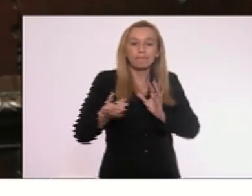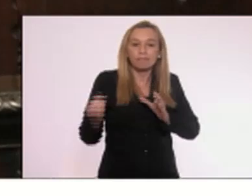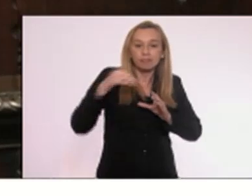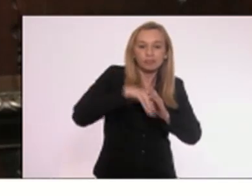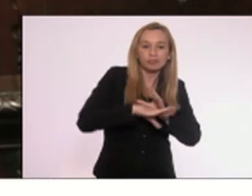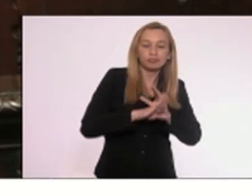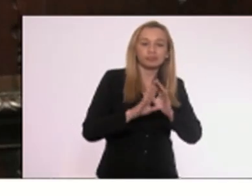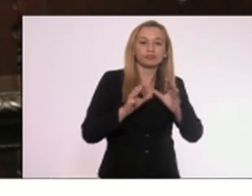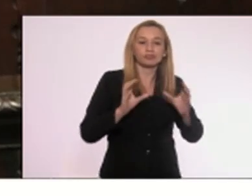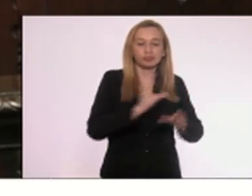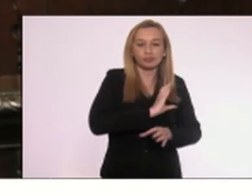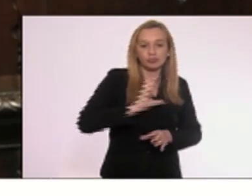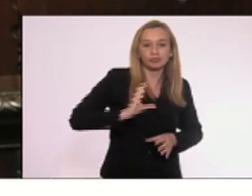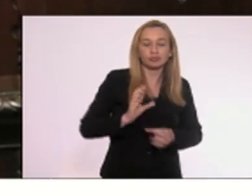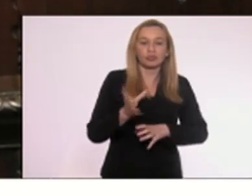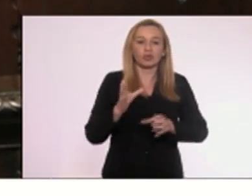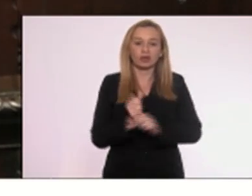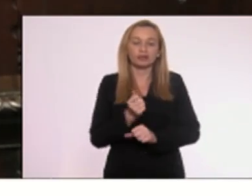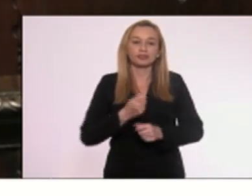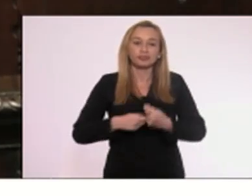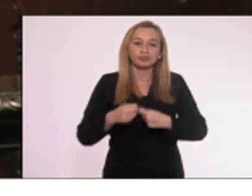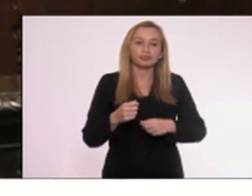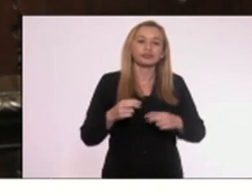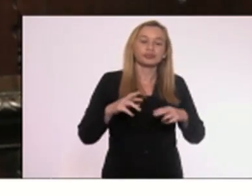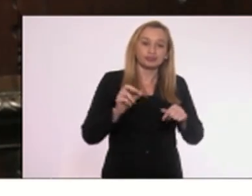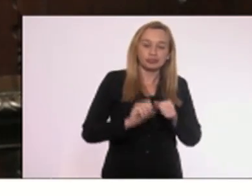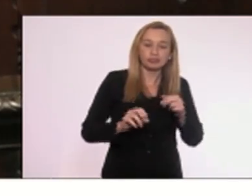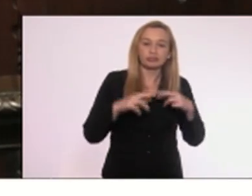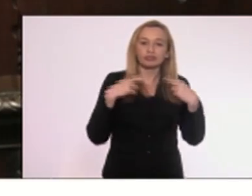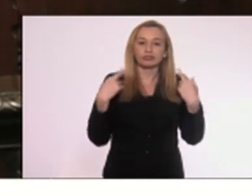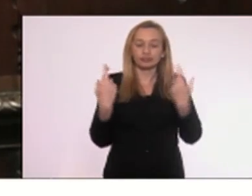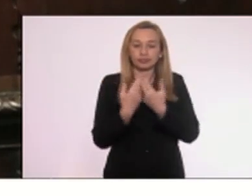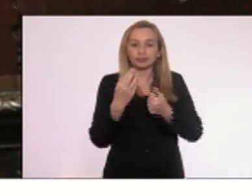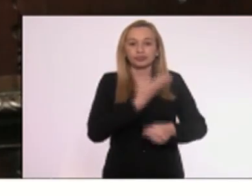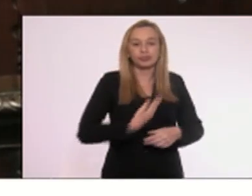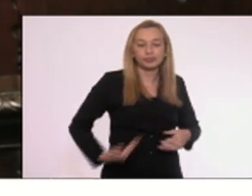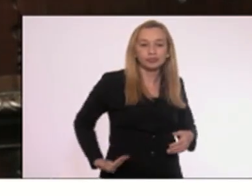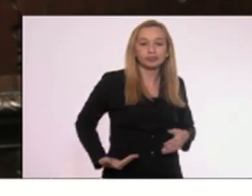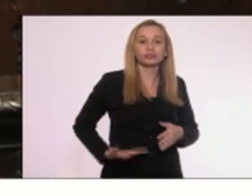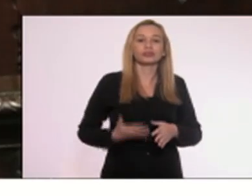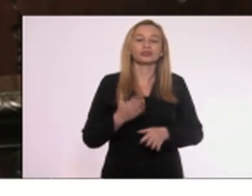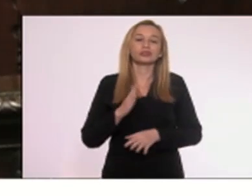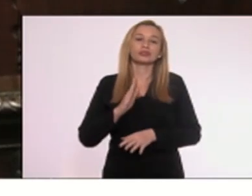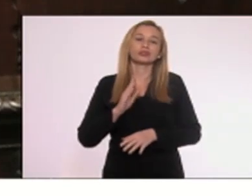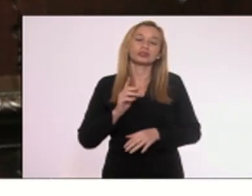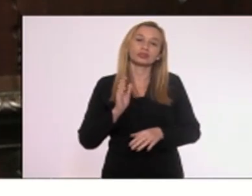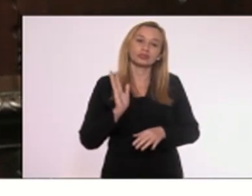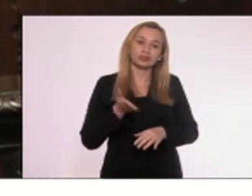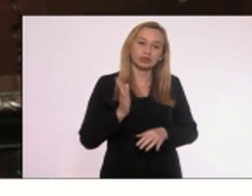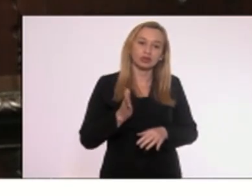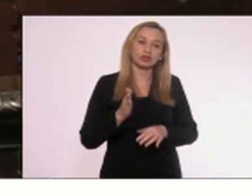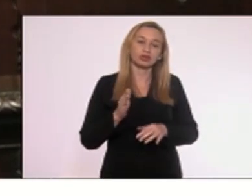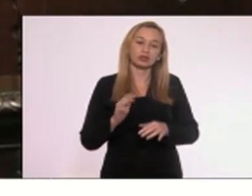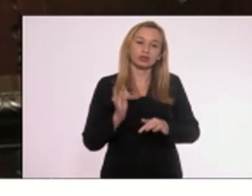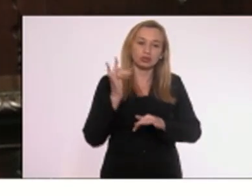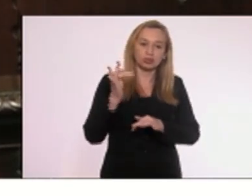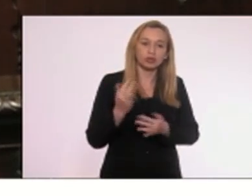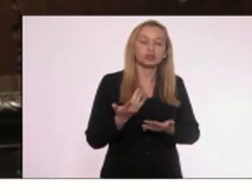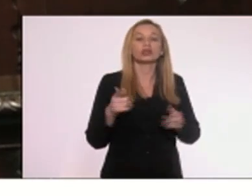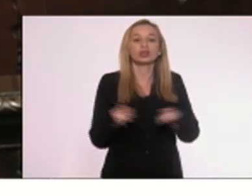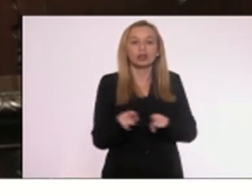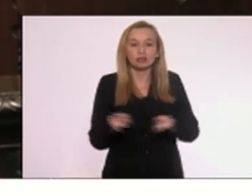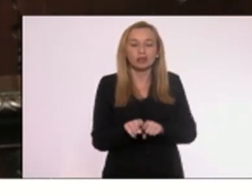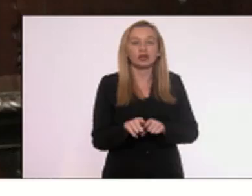de Orçamento. Promovemos audiências públicas, além daquelas que estavam previstas em lei. Promovemos ali uma discussão com os